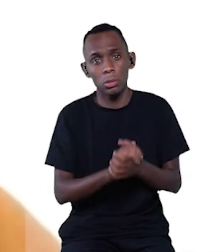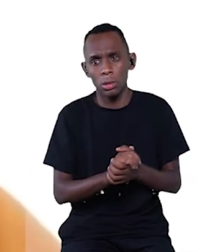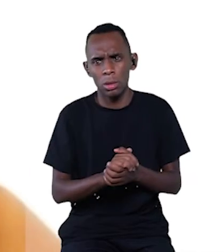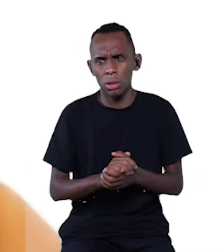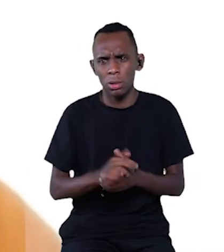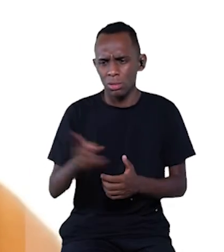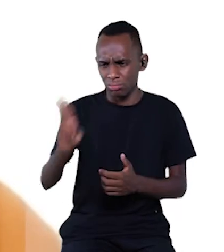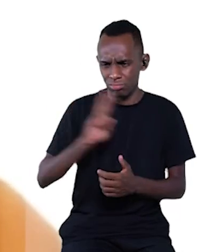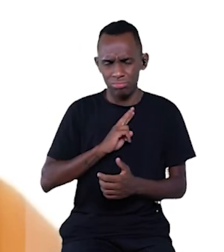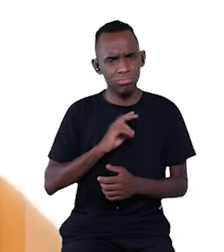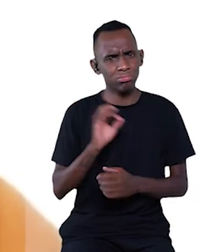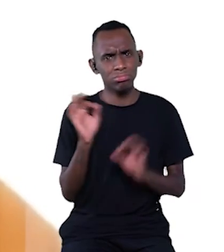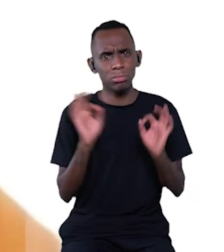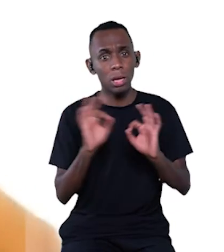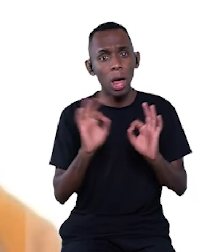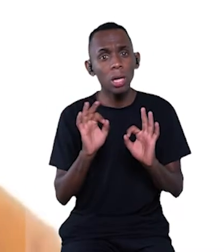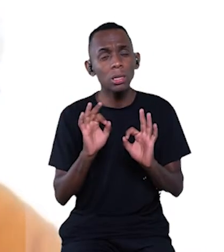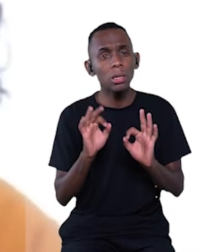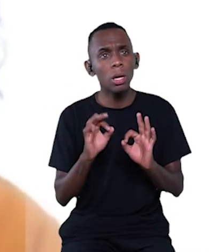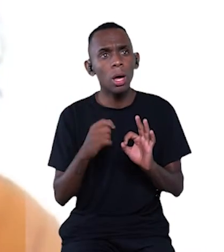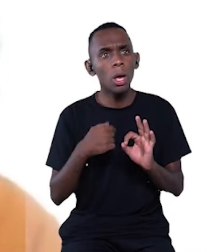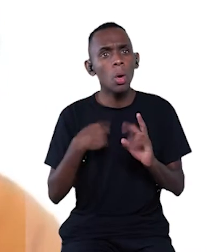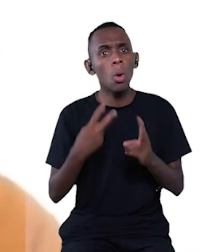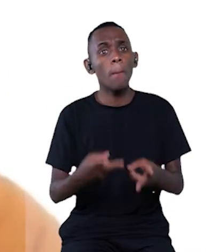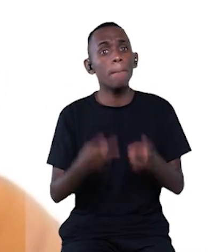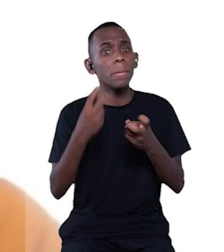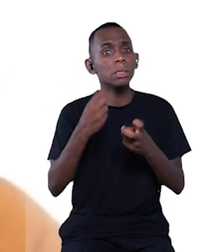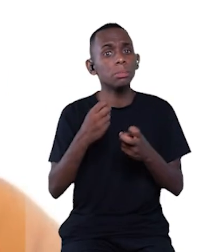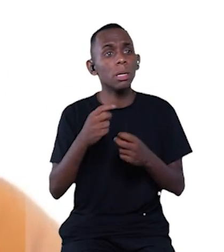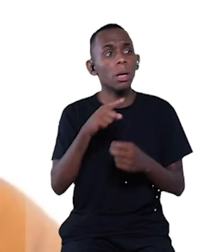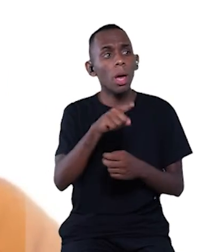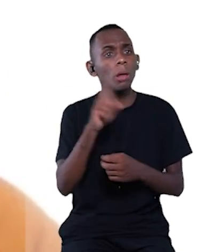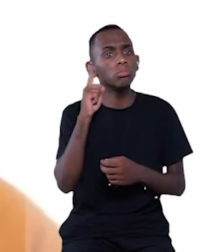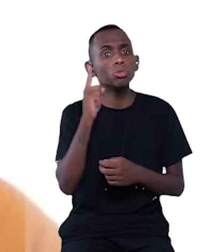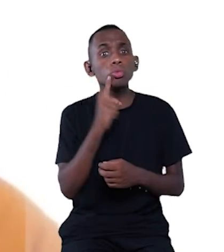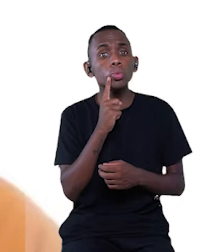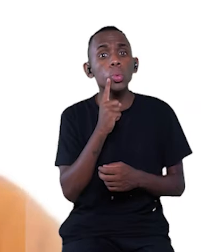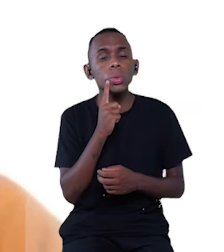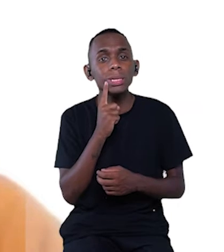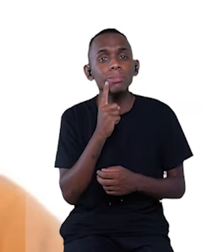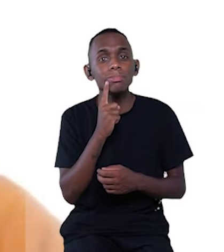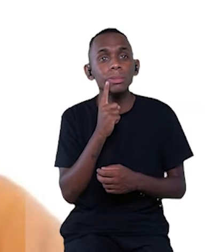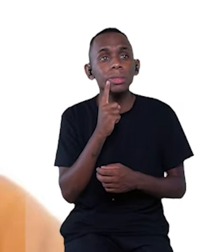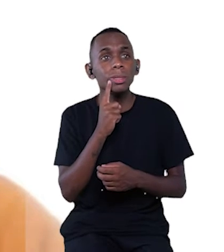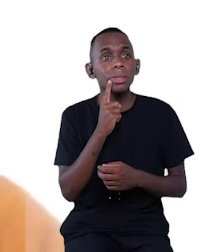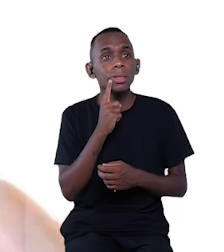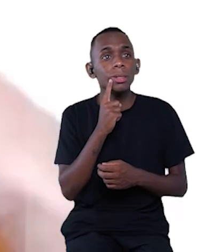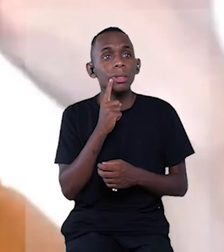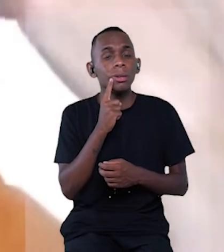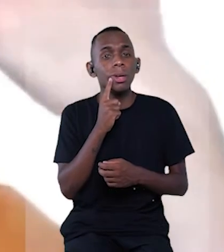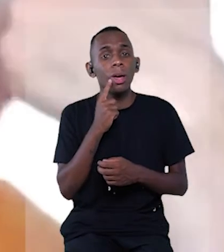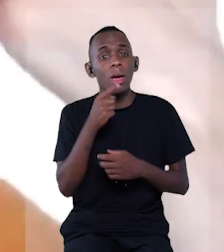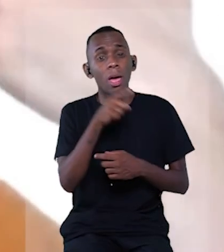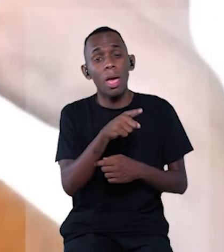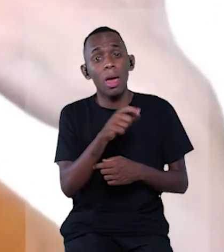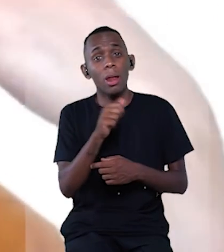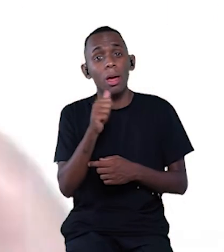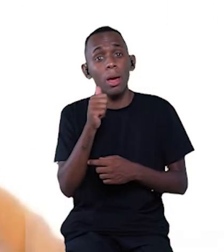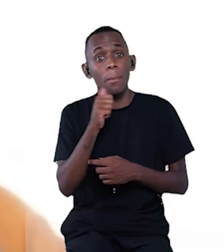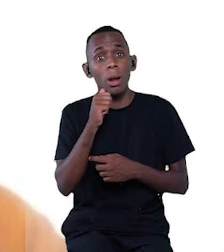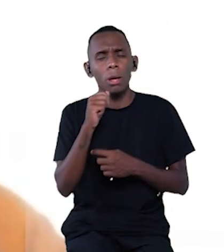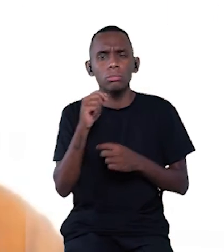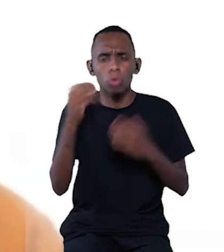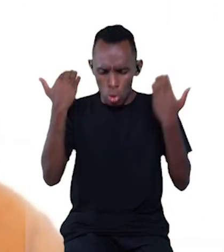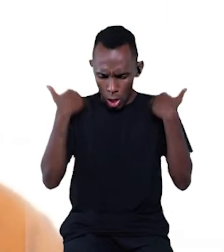agradeci, e ela não respondeu. E aí eu percebi que ela era surda. E ela fez um comentário,